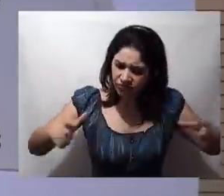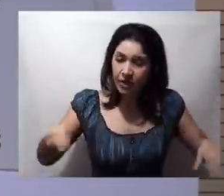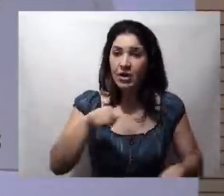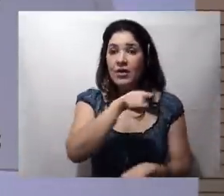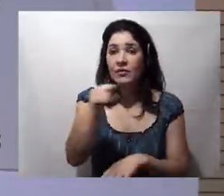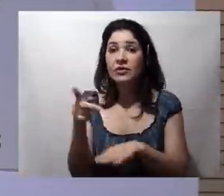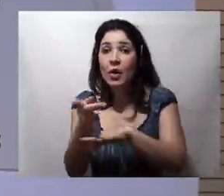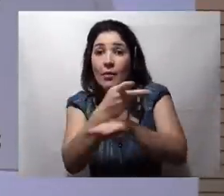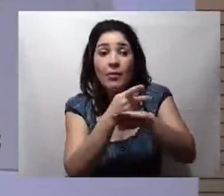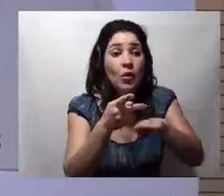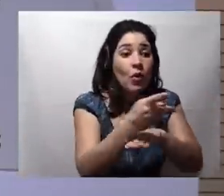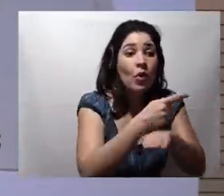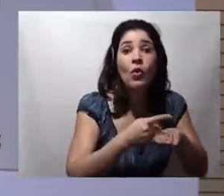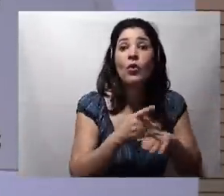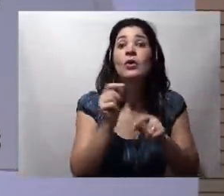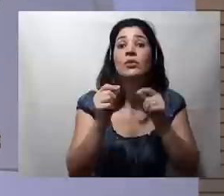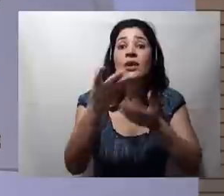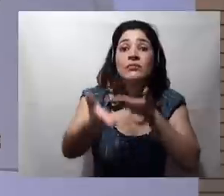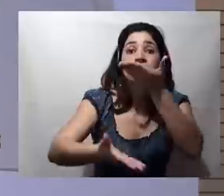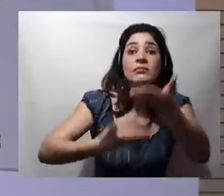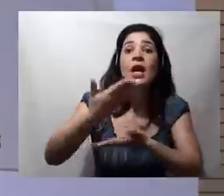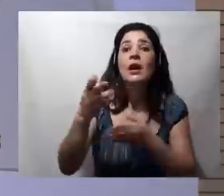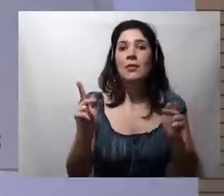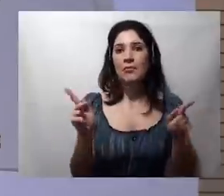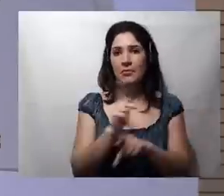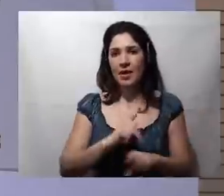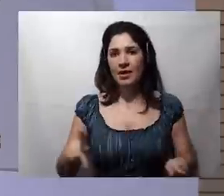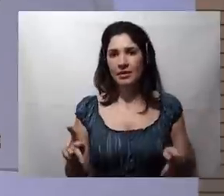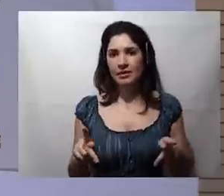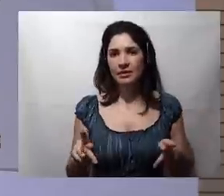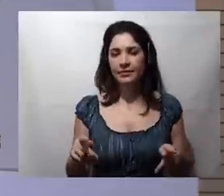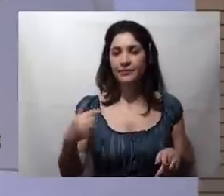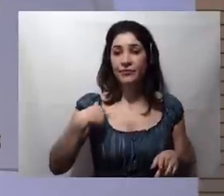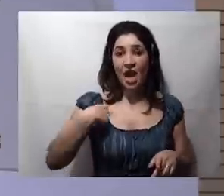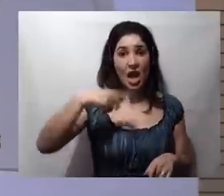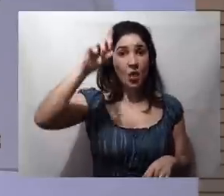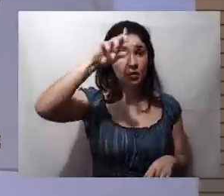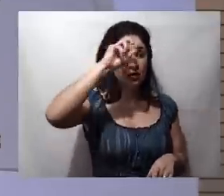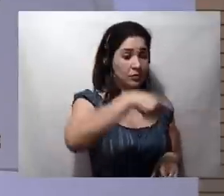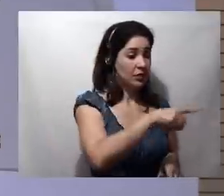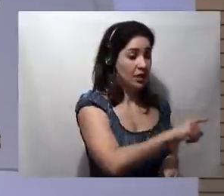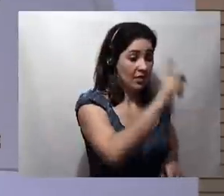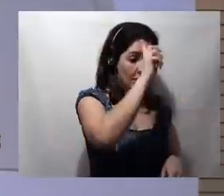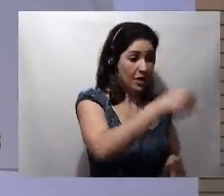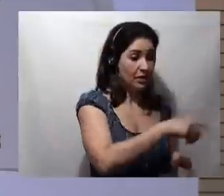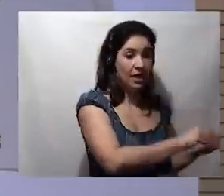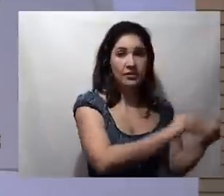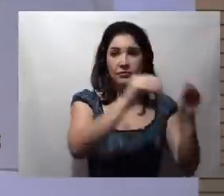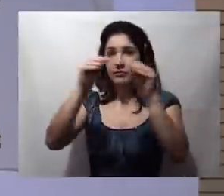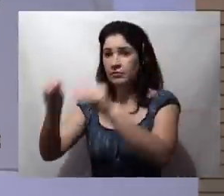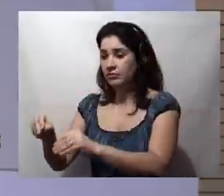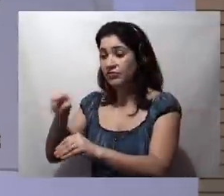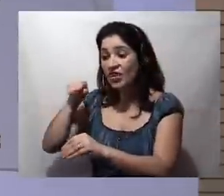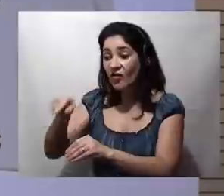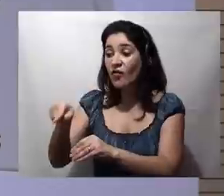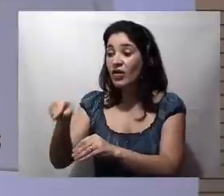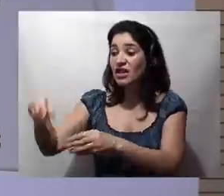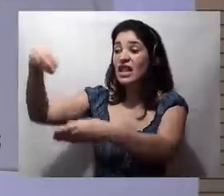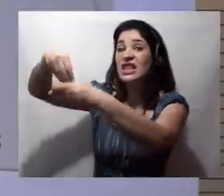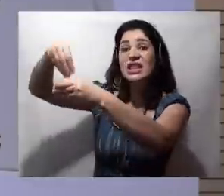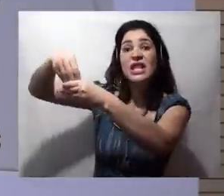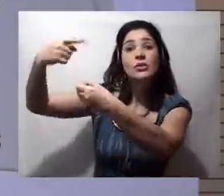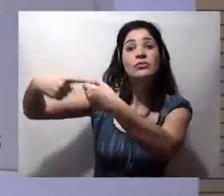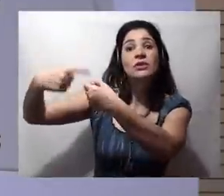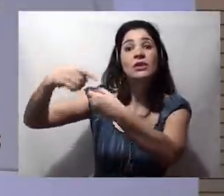procura ea paz da cidade para onde os deportei e orem por ela o senhor porque na sua